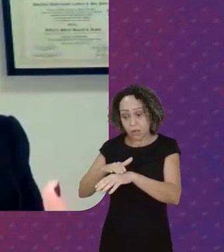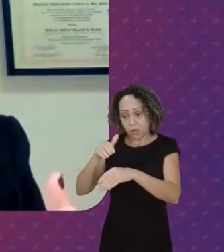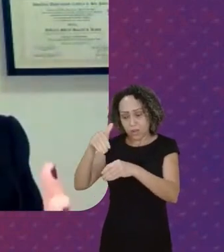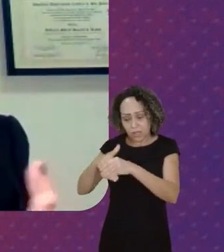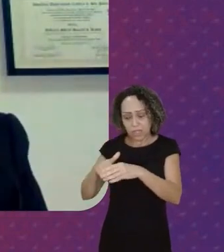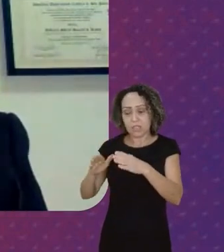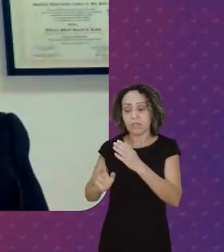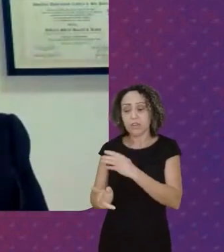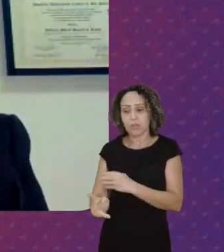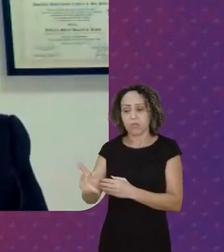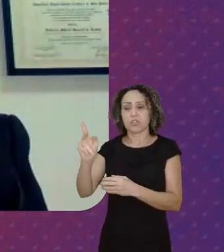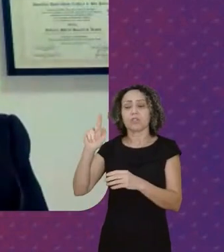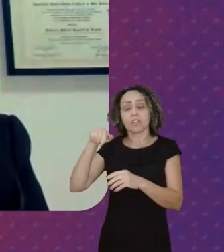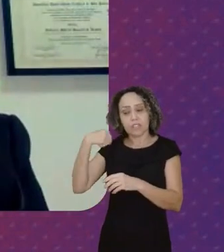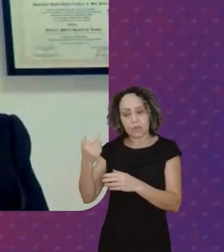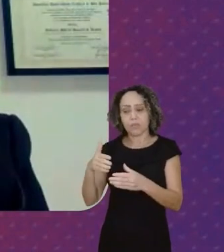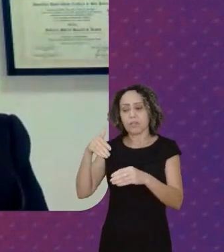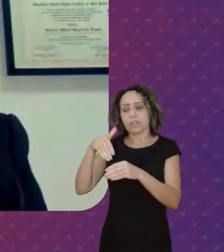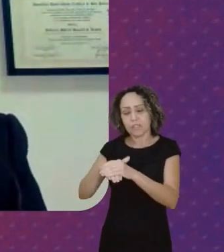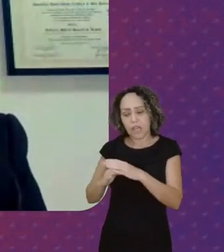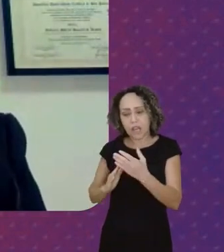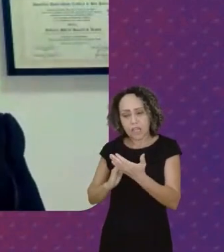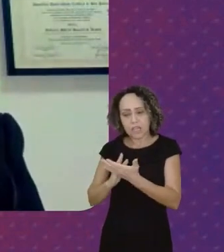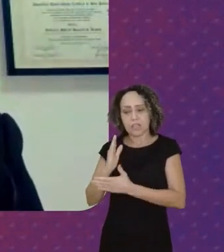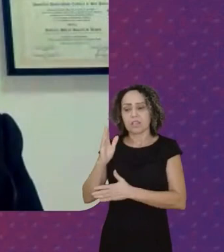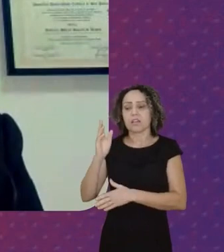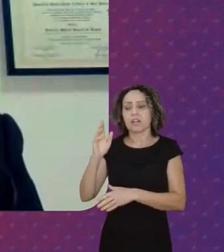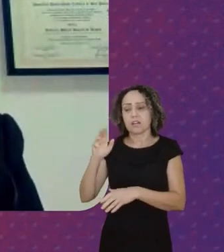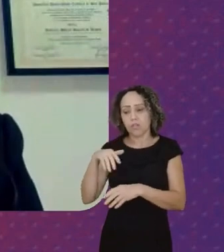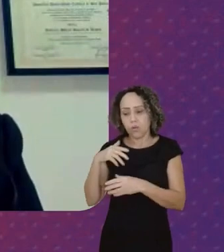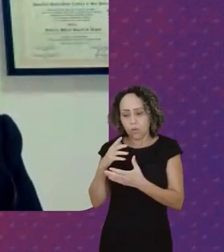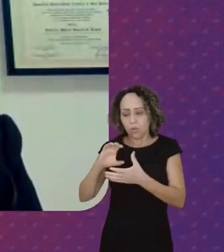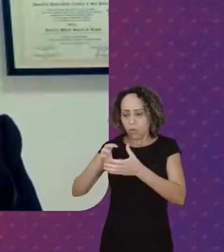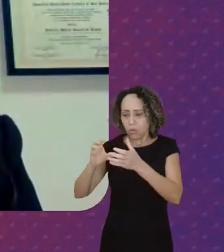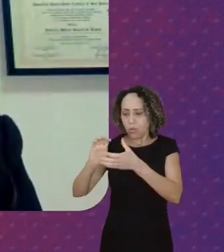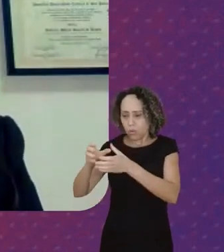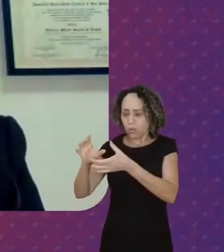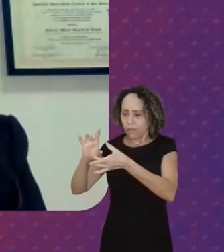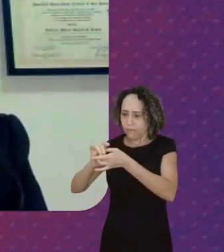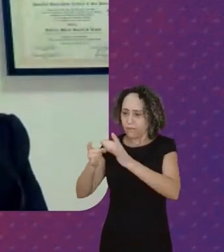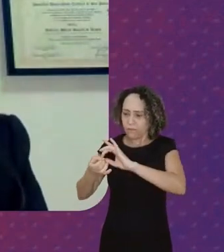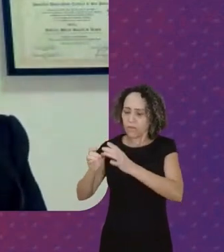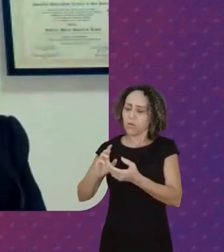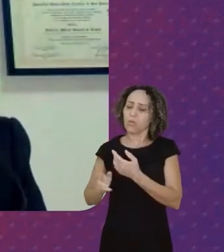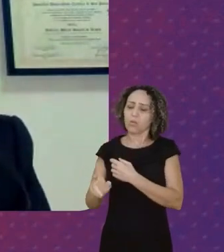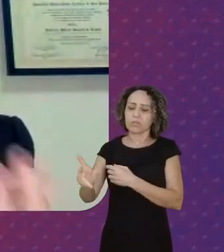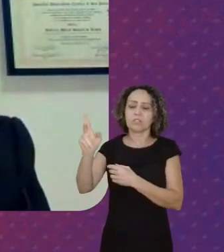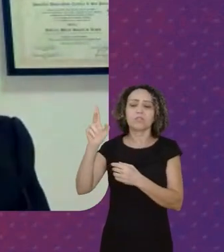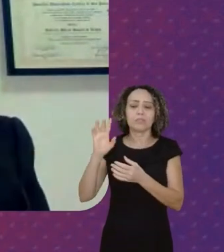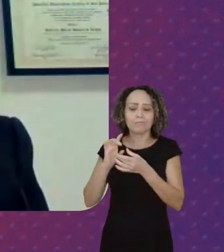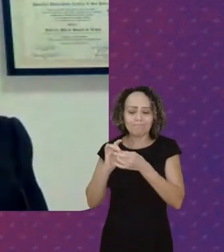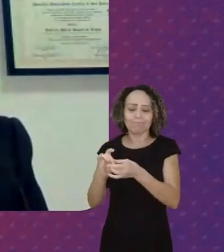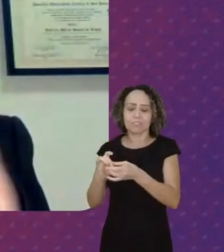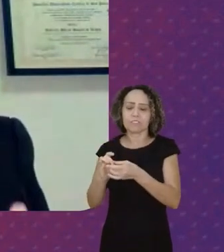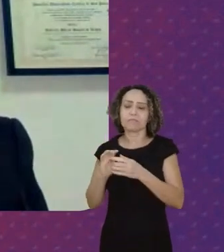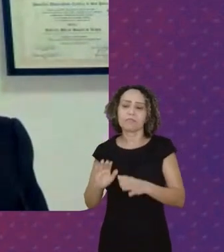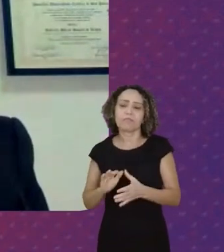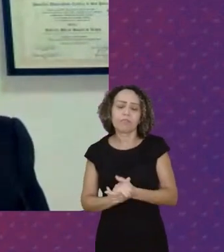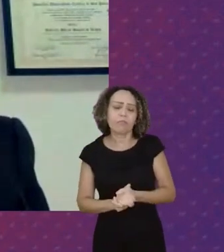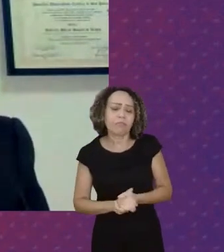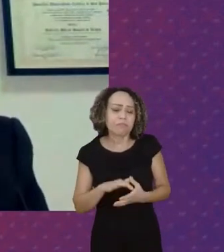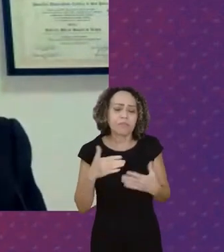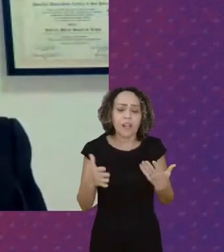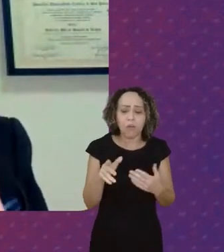planejamento, um programa único que, de alguma forma, não consegue enganar ou confundir